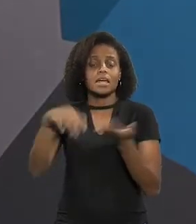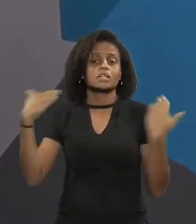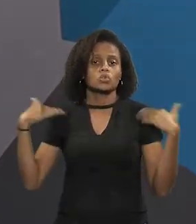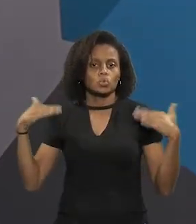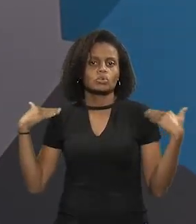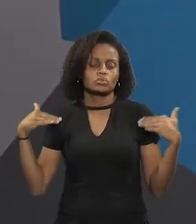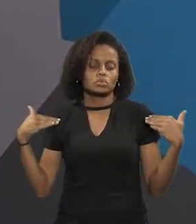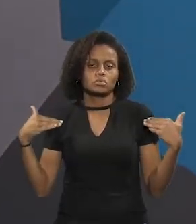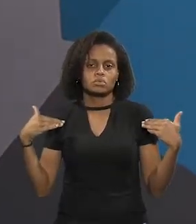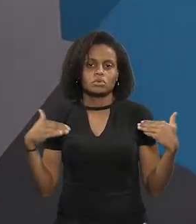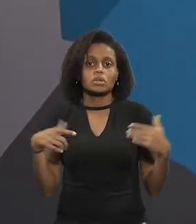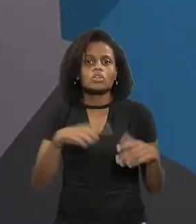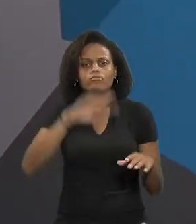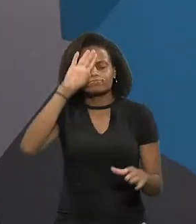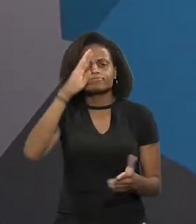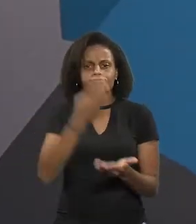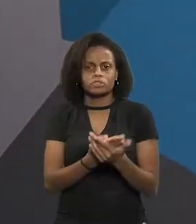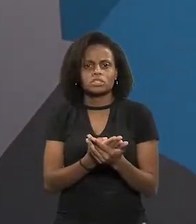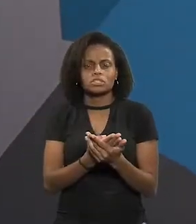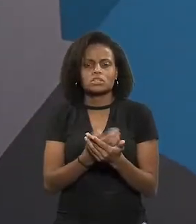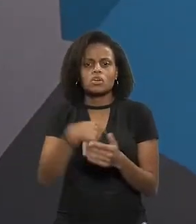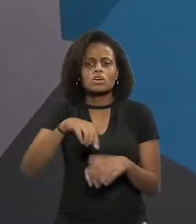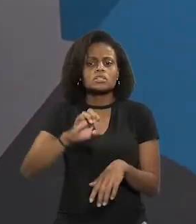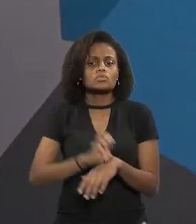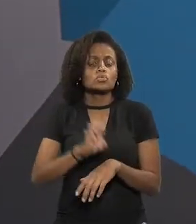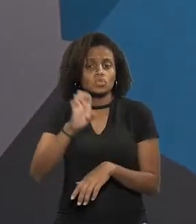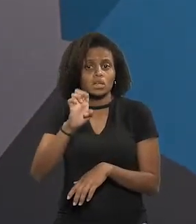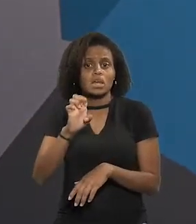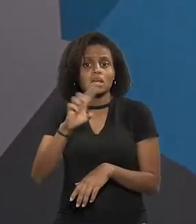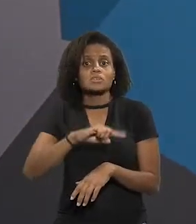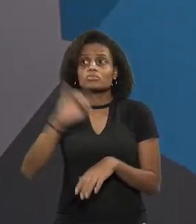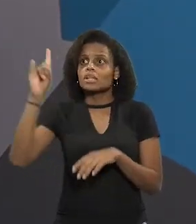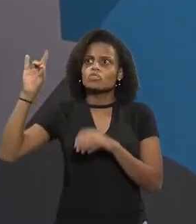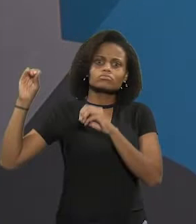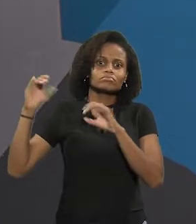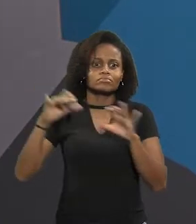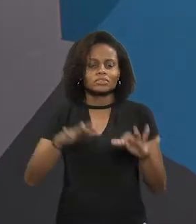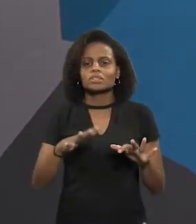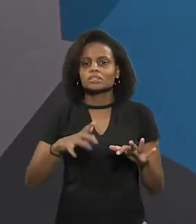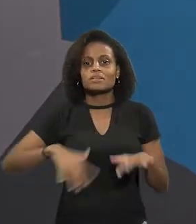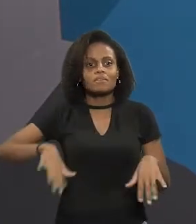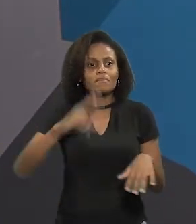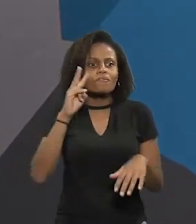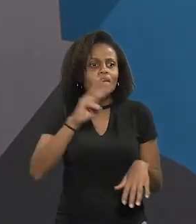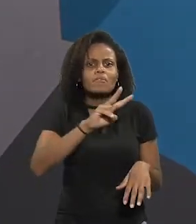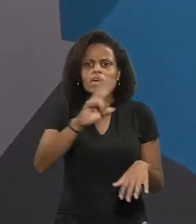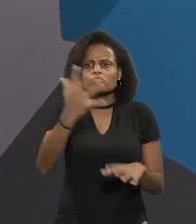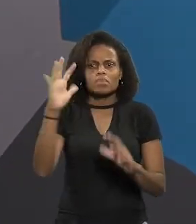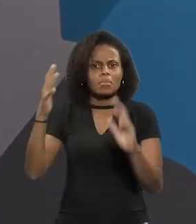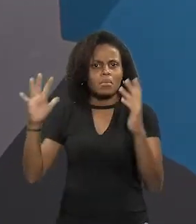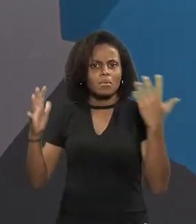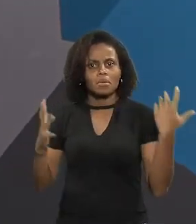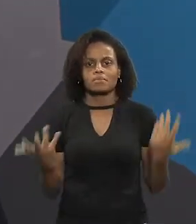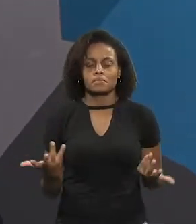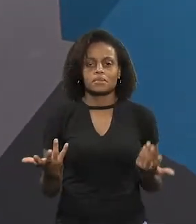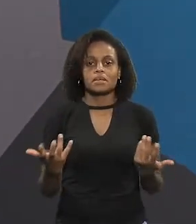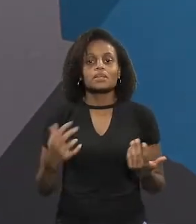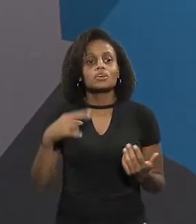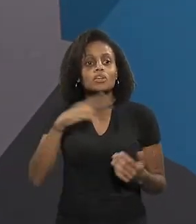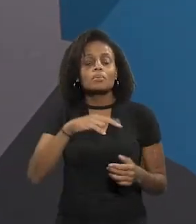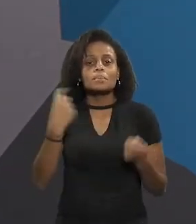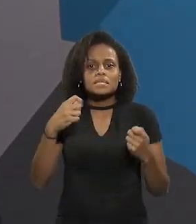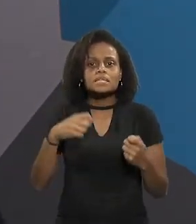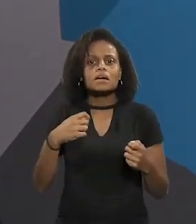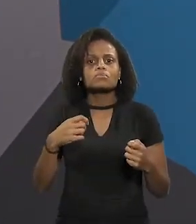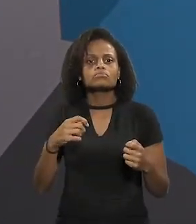no turismo, porque acreditamos, nós somos um estado agraciado por Deus no tocante às reservas naturais. Então temos que nos valer